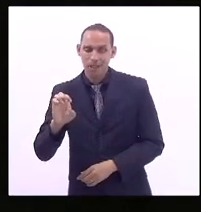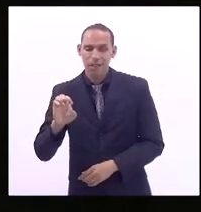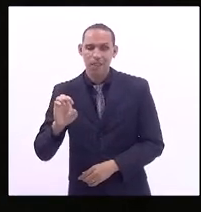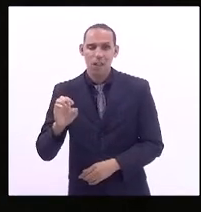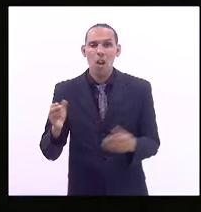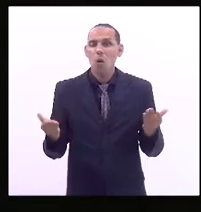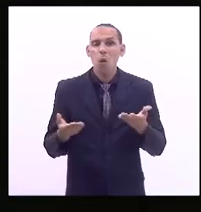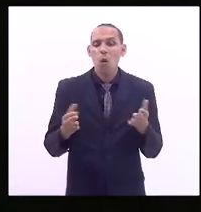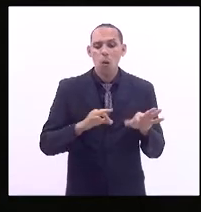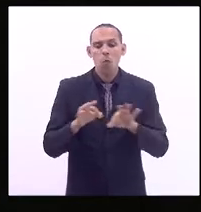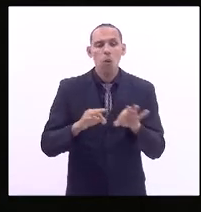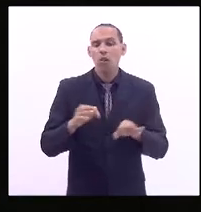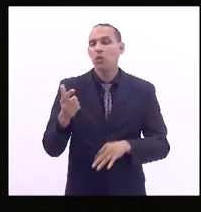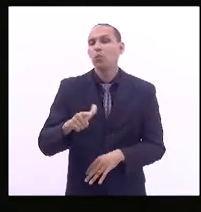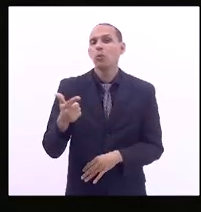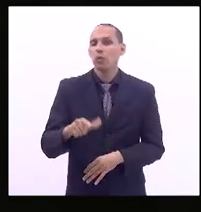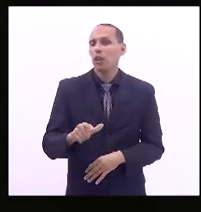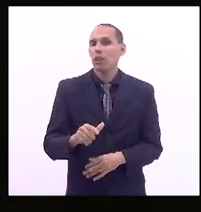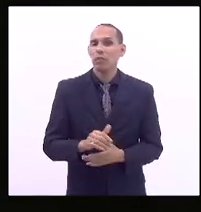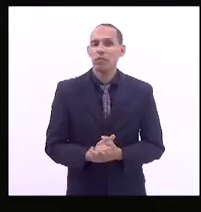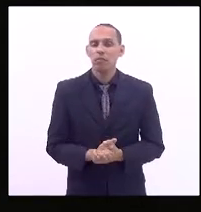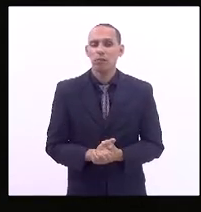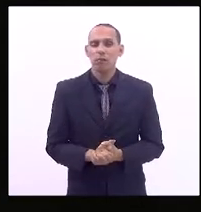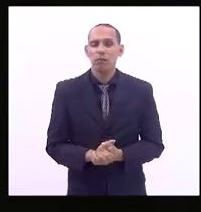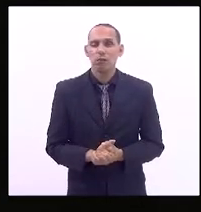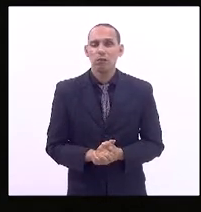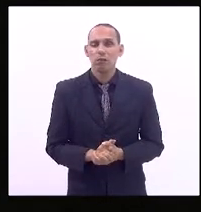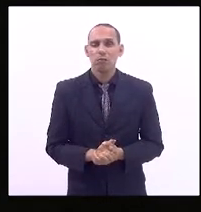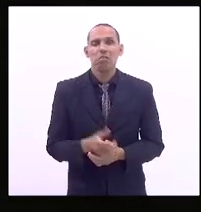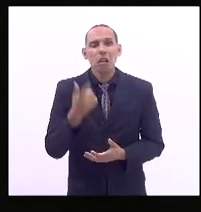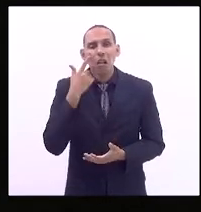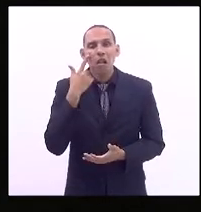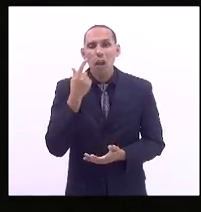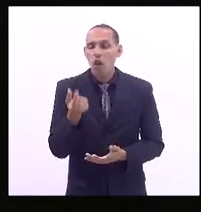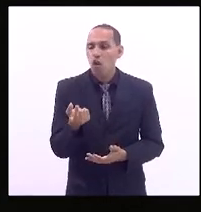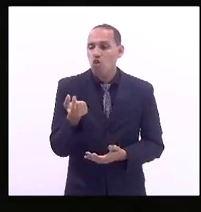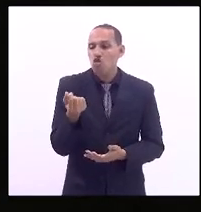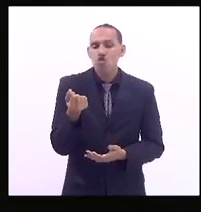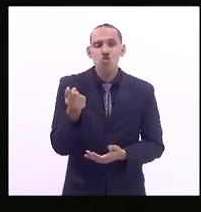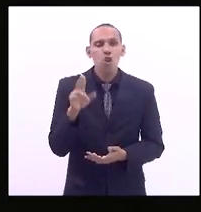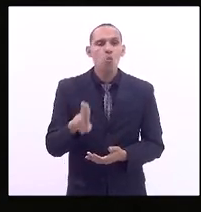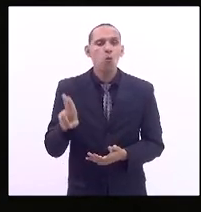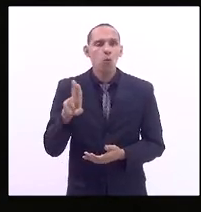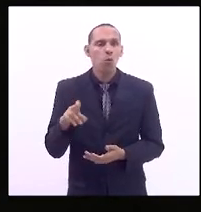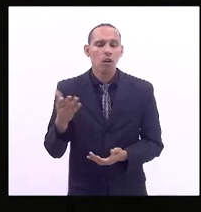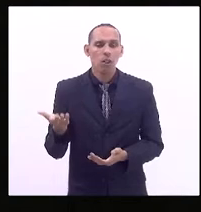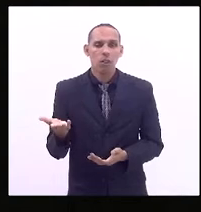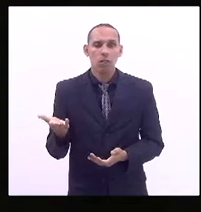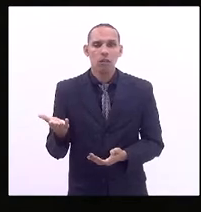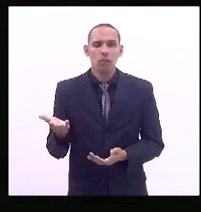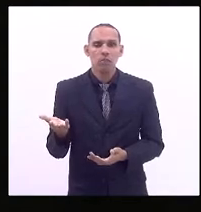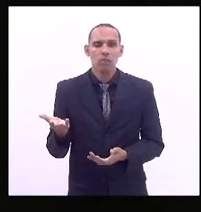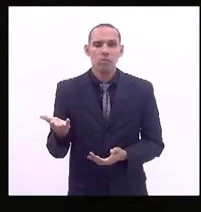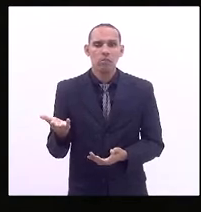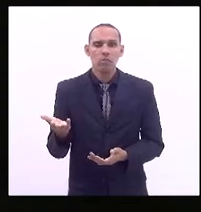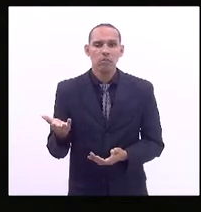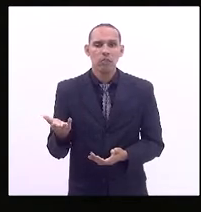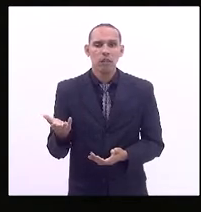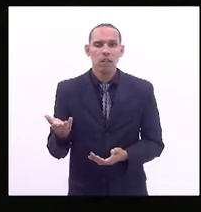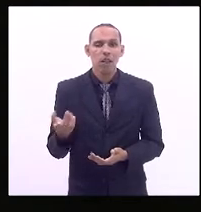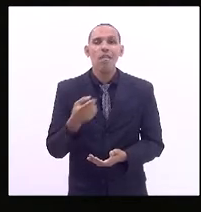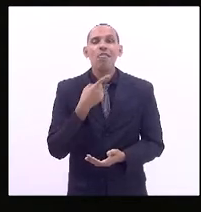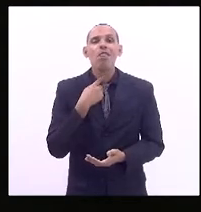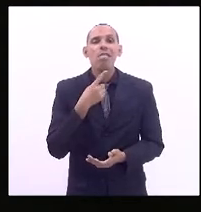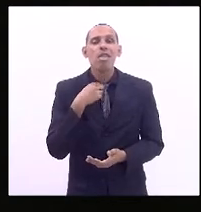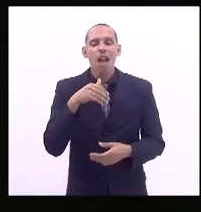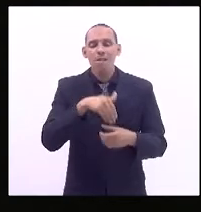não tem controle a gente vê o dinheiro ser utilizado com intuito